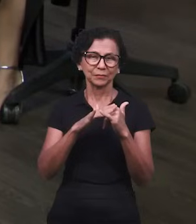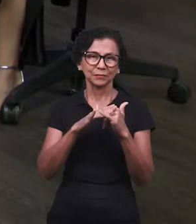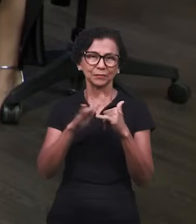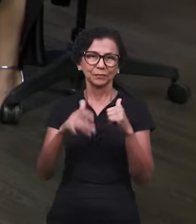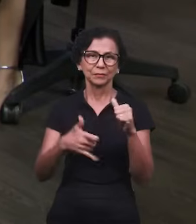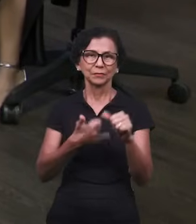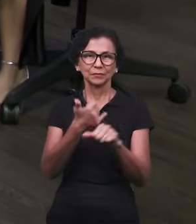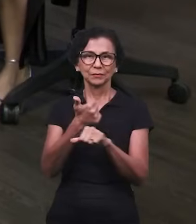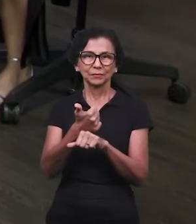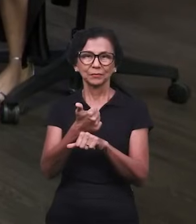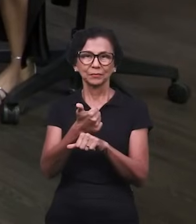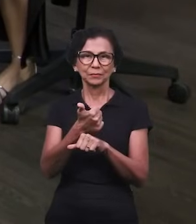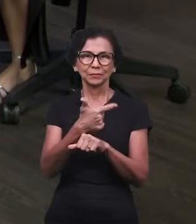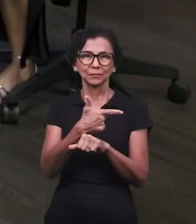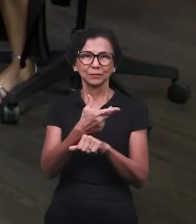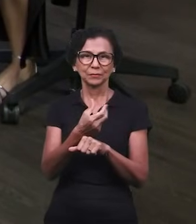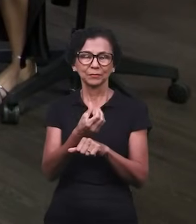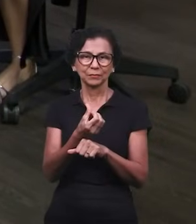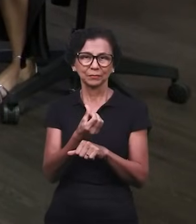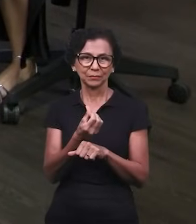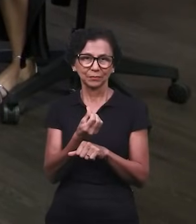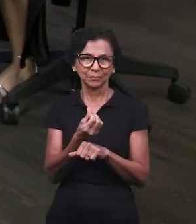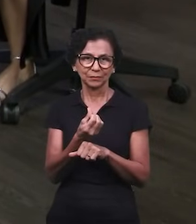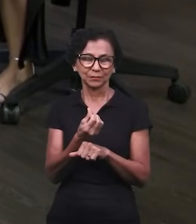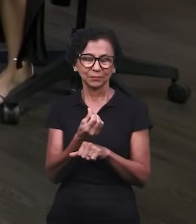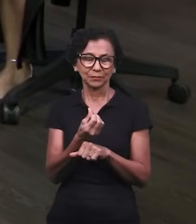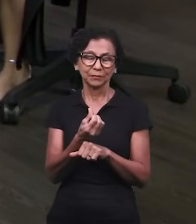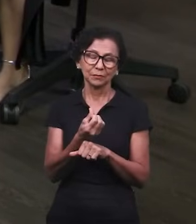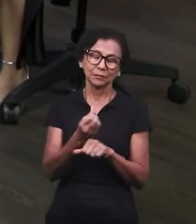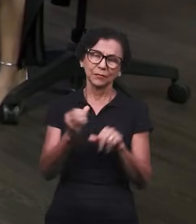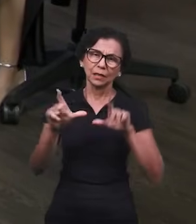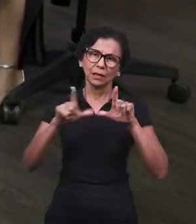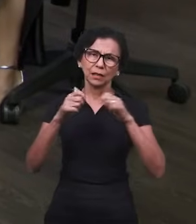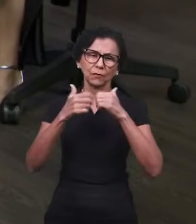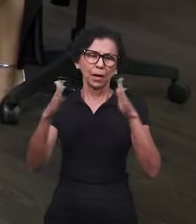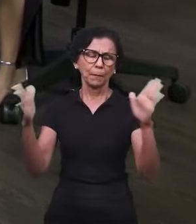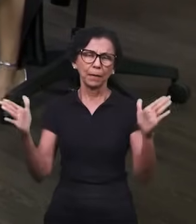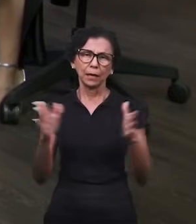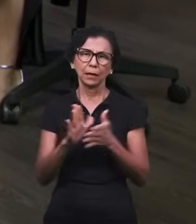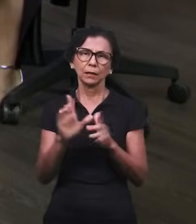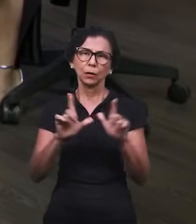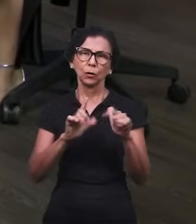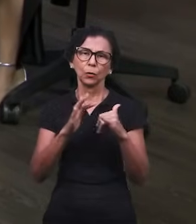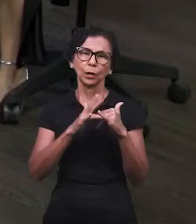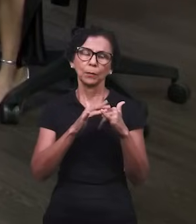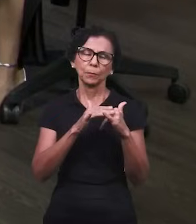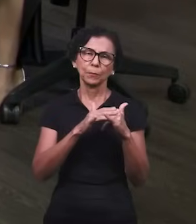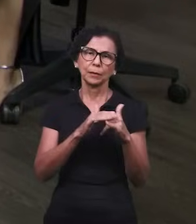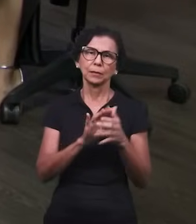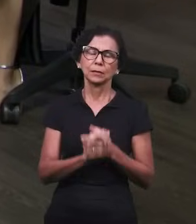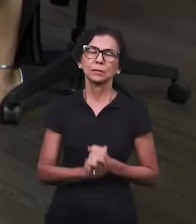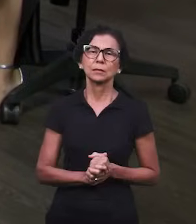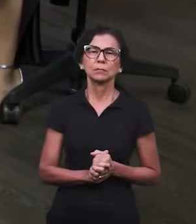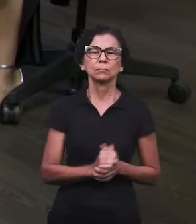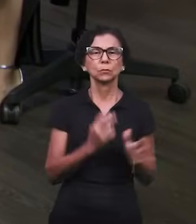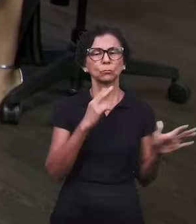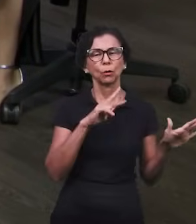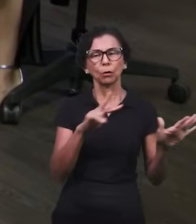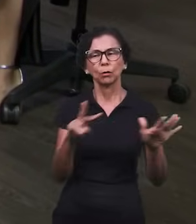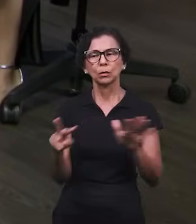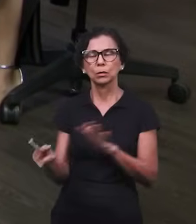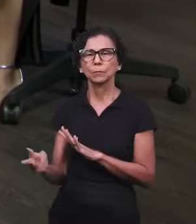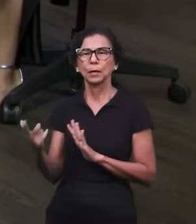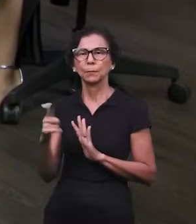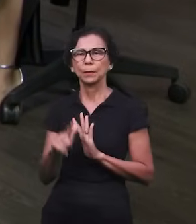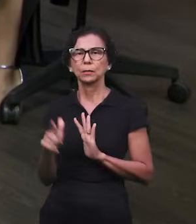pelo canal da Igreja Cristã Maranata no YouTube. Ele vai ao ar no canal da 126 com algumas reprises ao longo da semana. Você